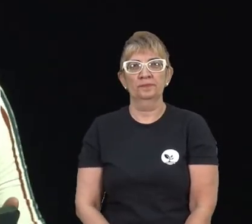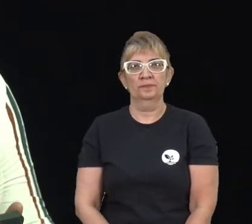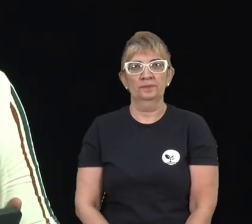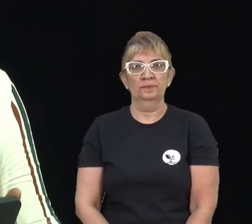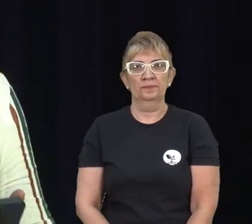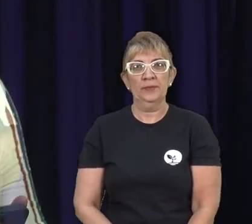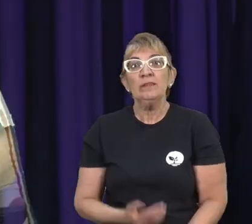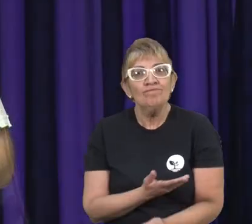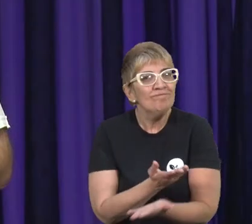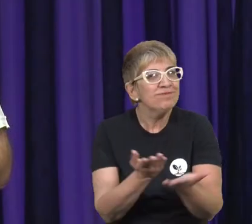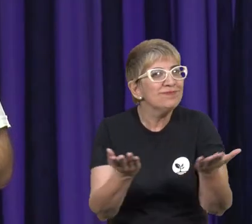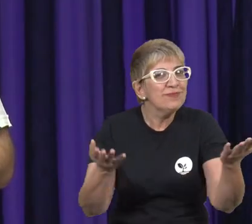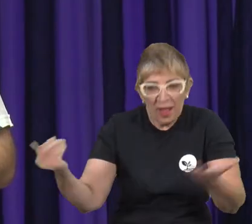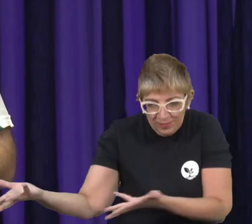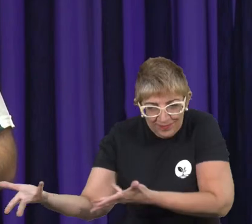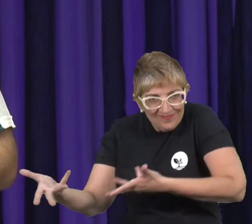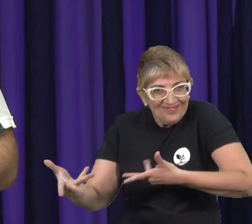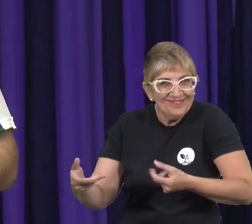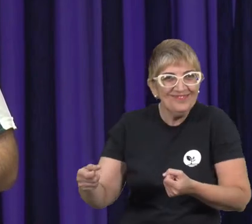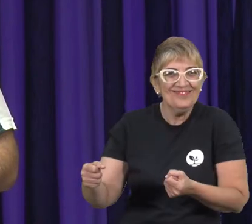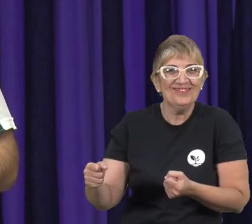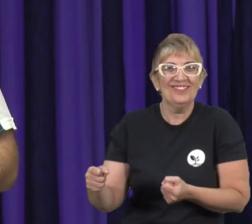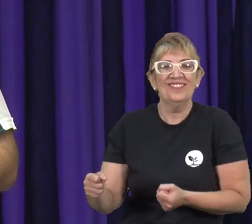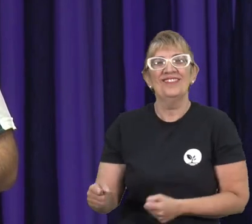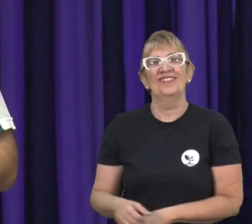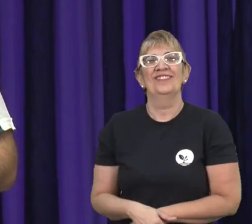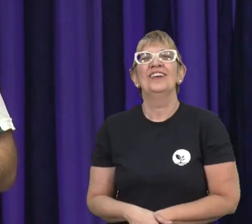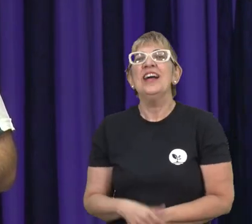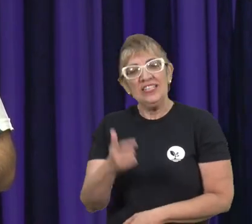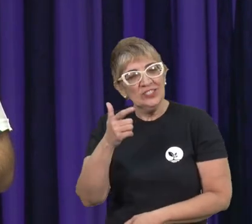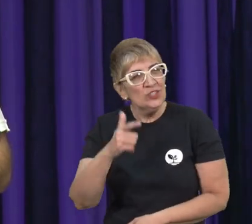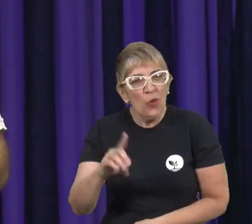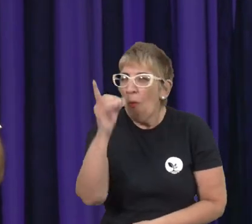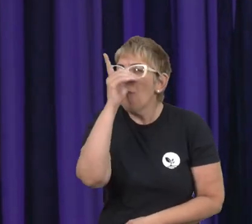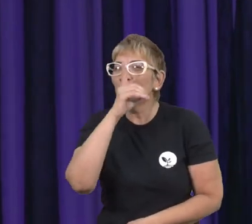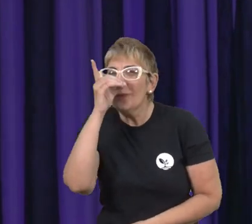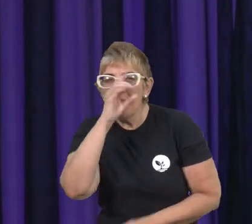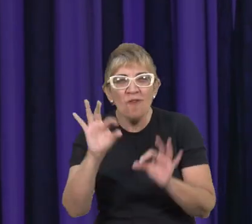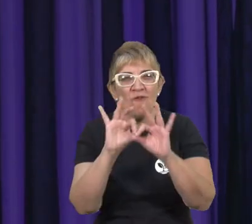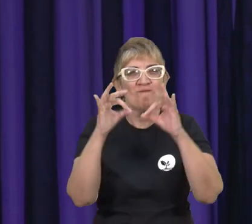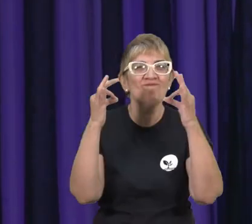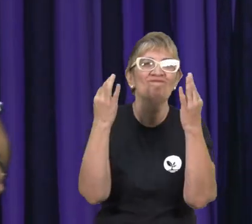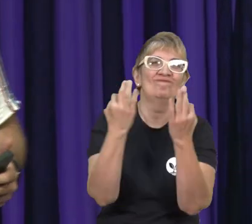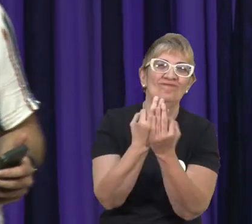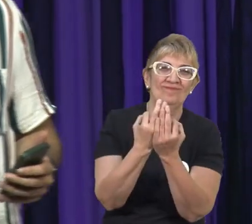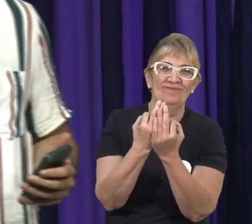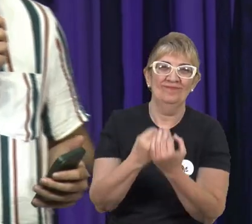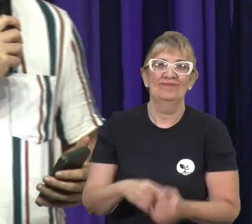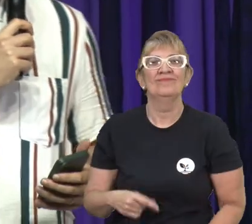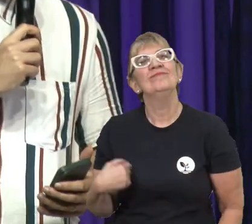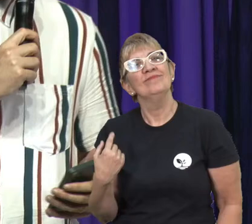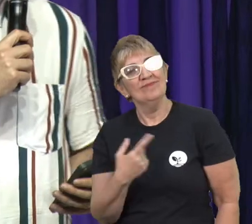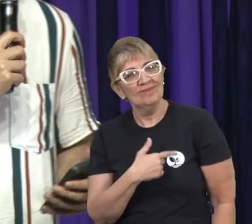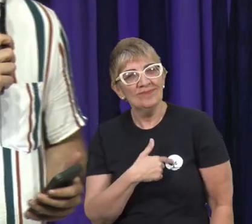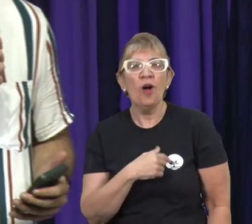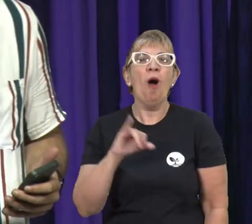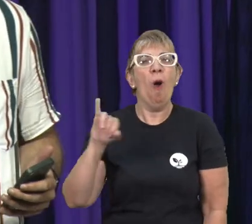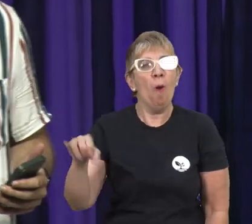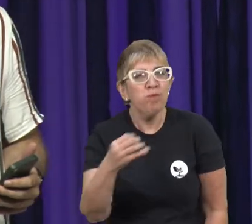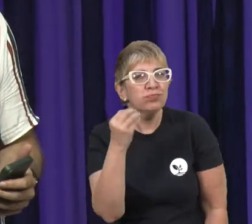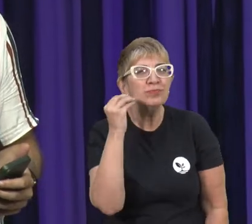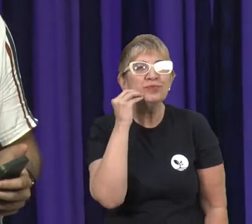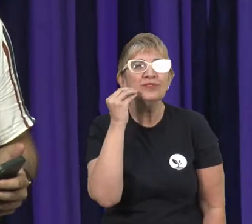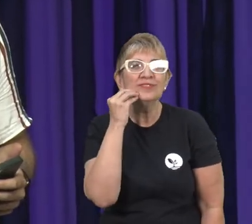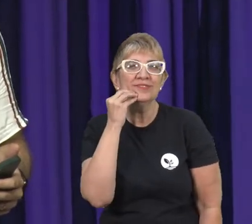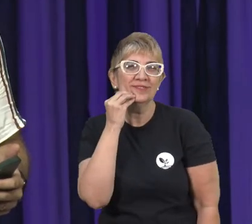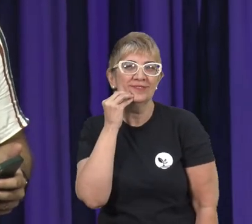Sejam todos muito bem-vindos a mais um domingo em família, onde nós temos a oportunidade, o